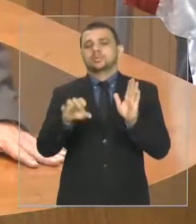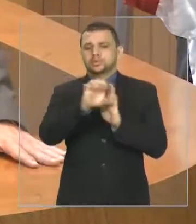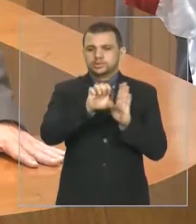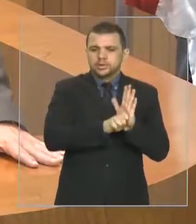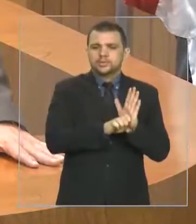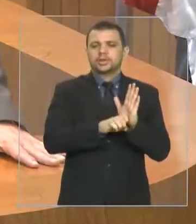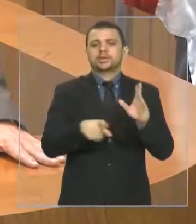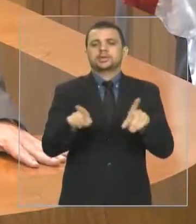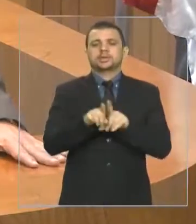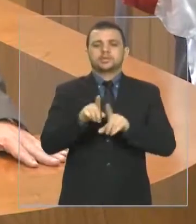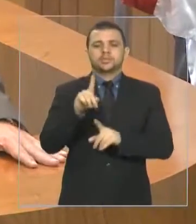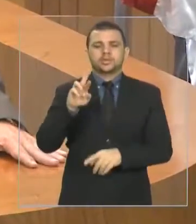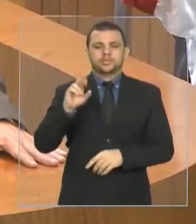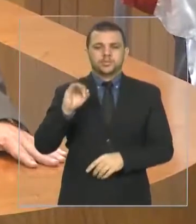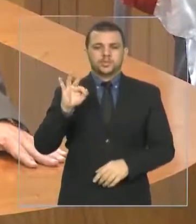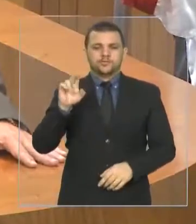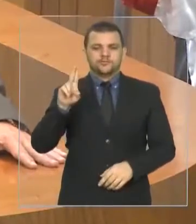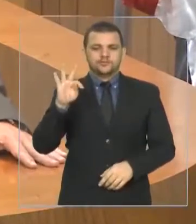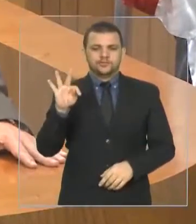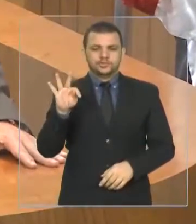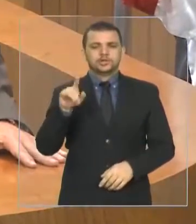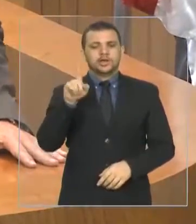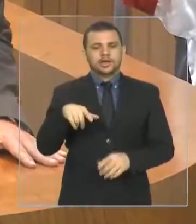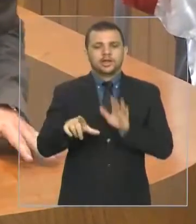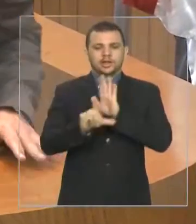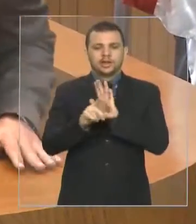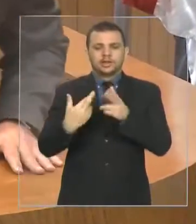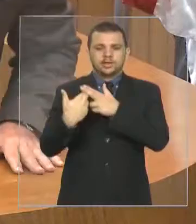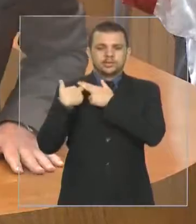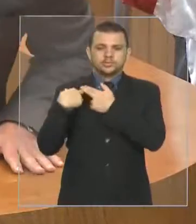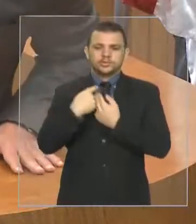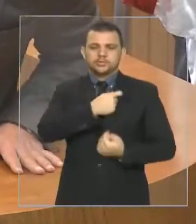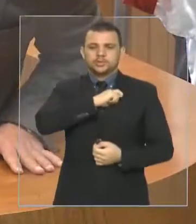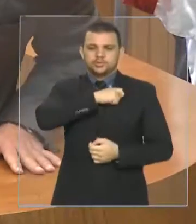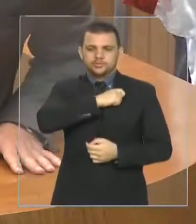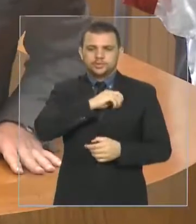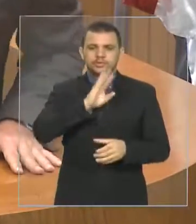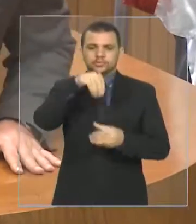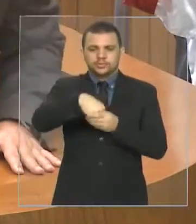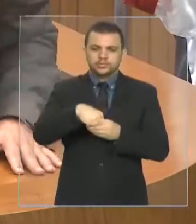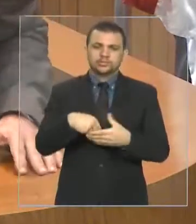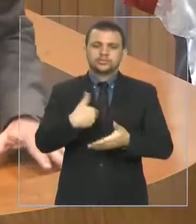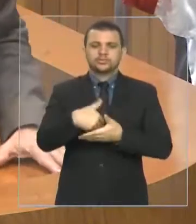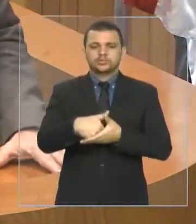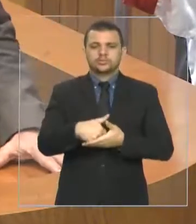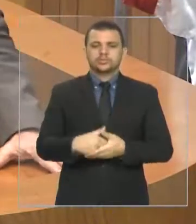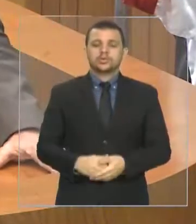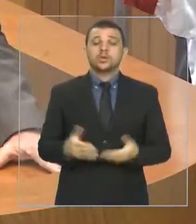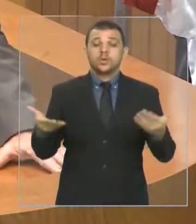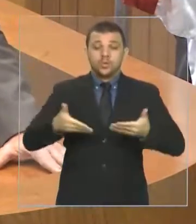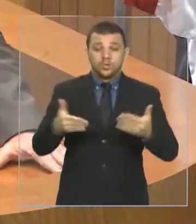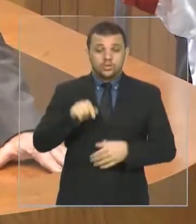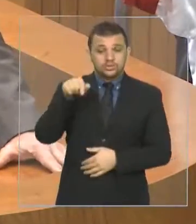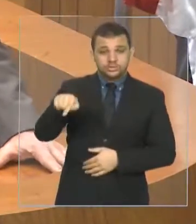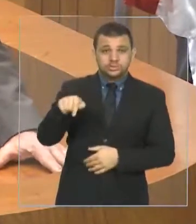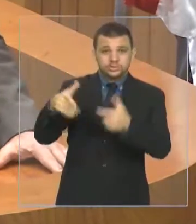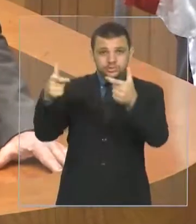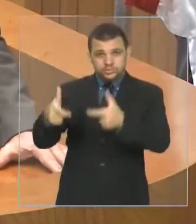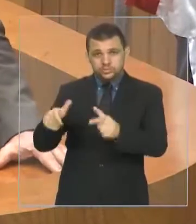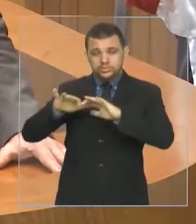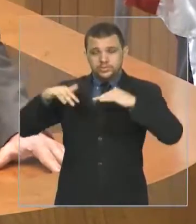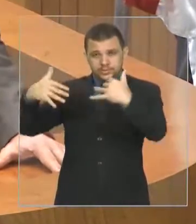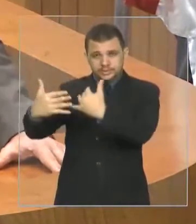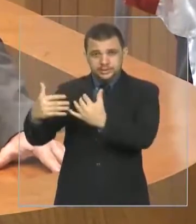Lei de Responsabilidade Fiscal no Futebol. O estádio de Barra do Corda hoje não tem condições de abrigar uma final